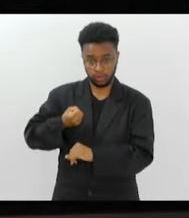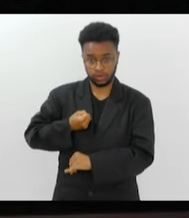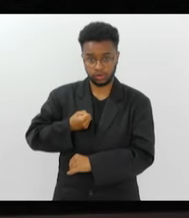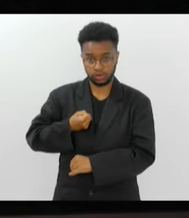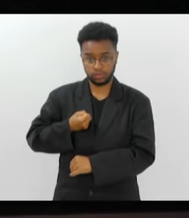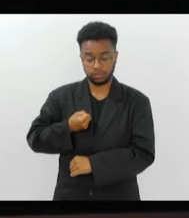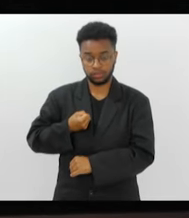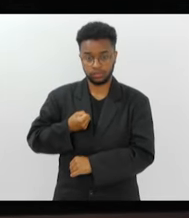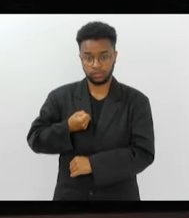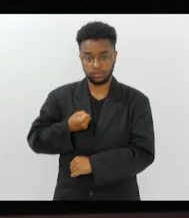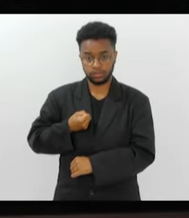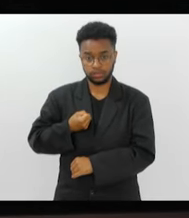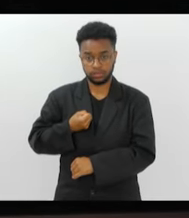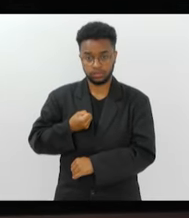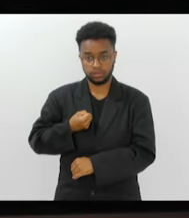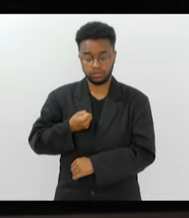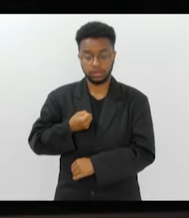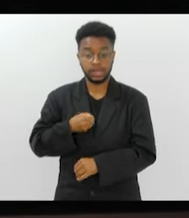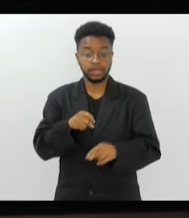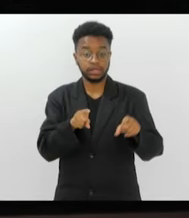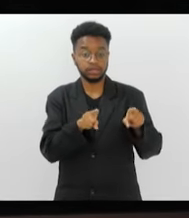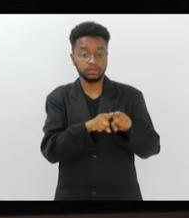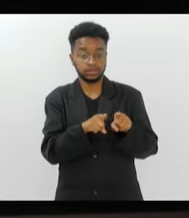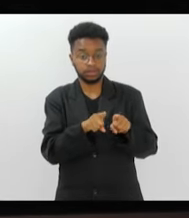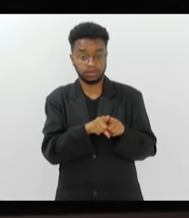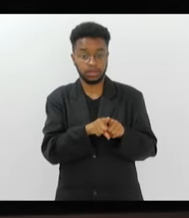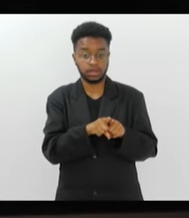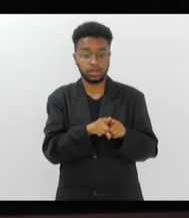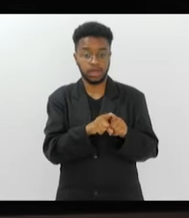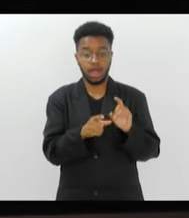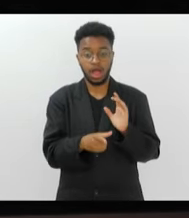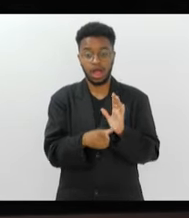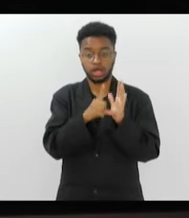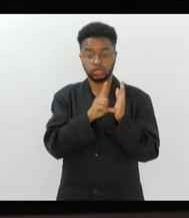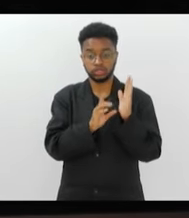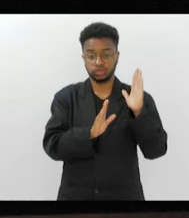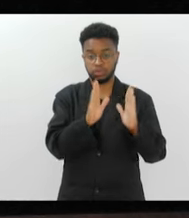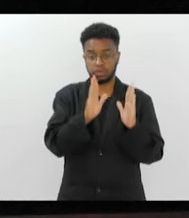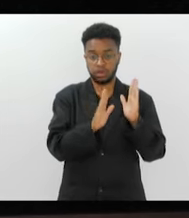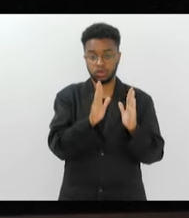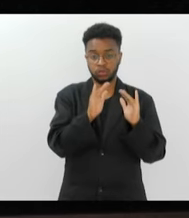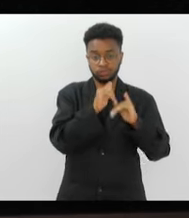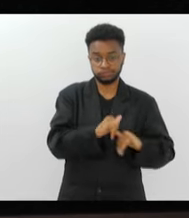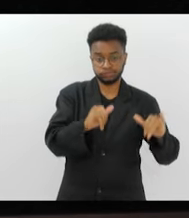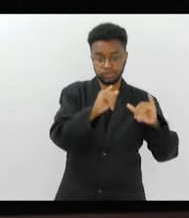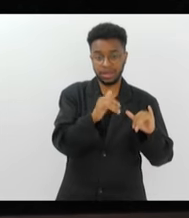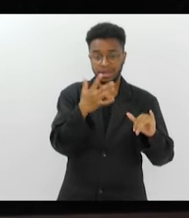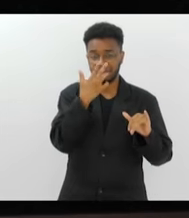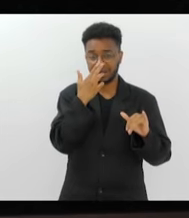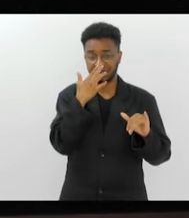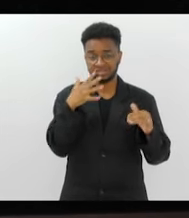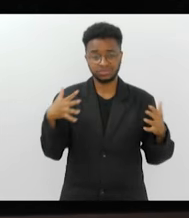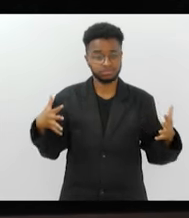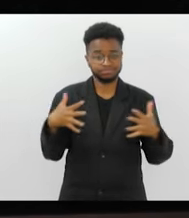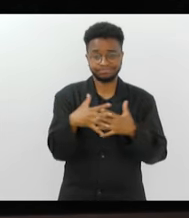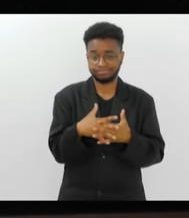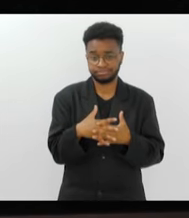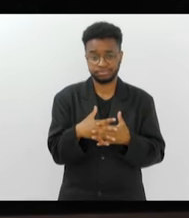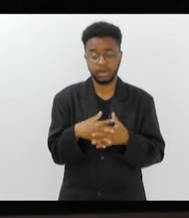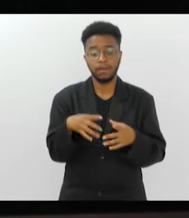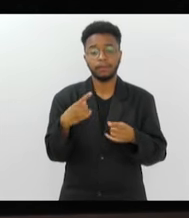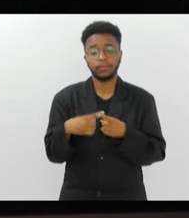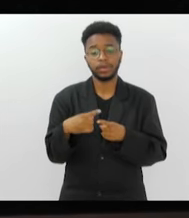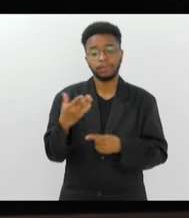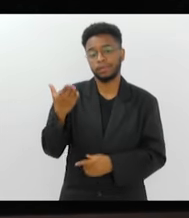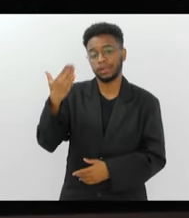e aquilo que é a pré-campanha, é muito pouco difuso. Antes você tinha